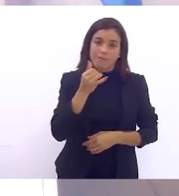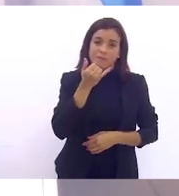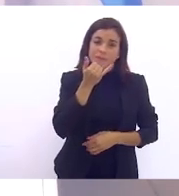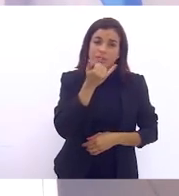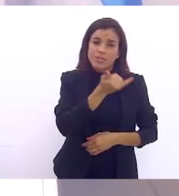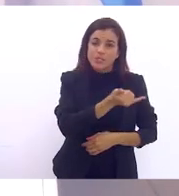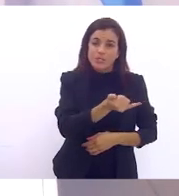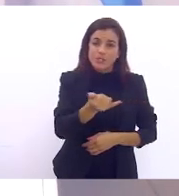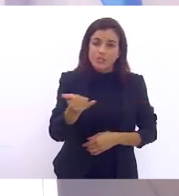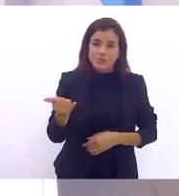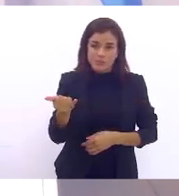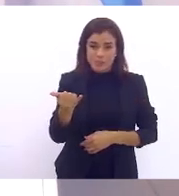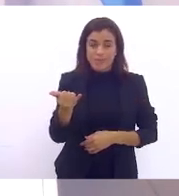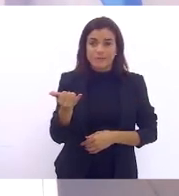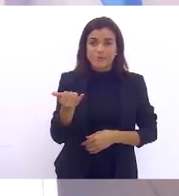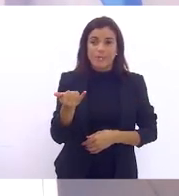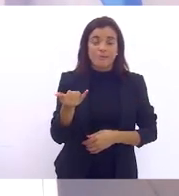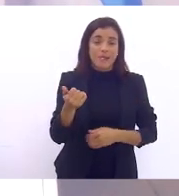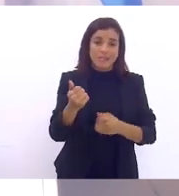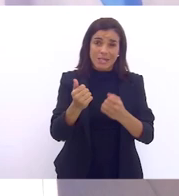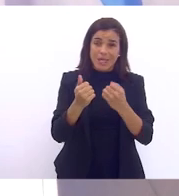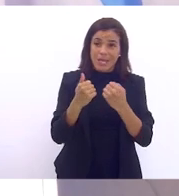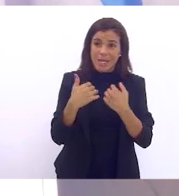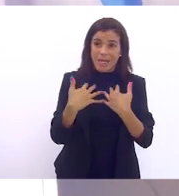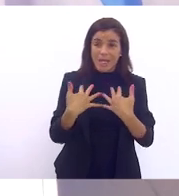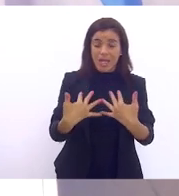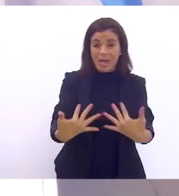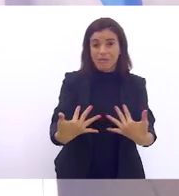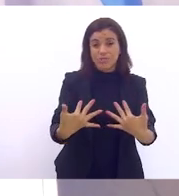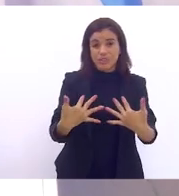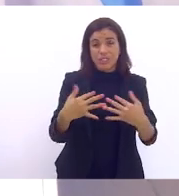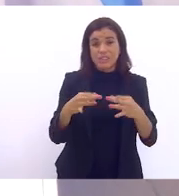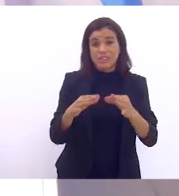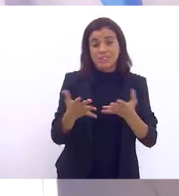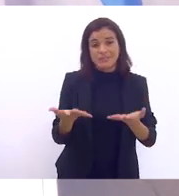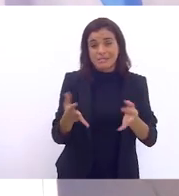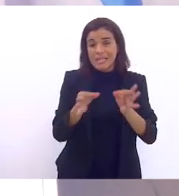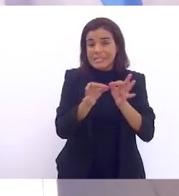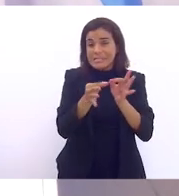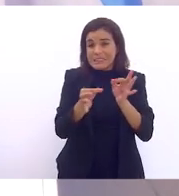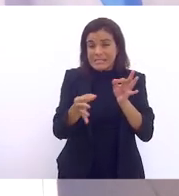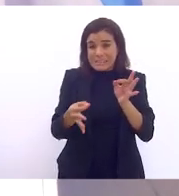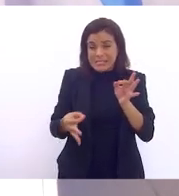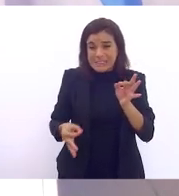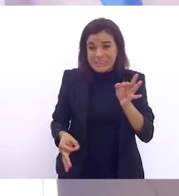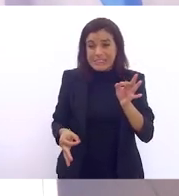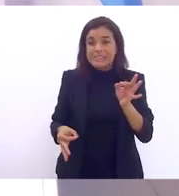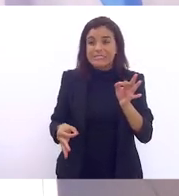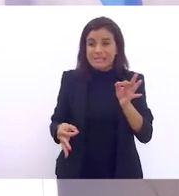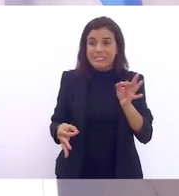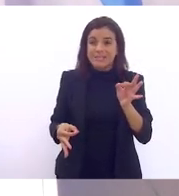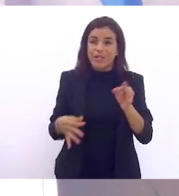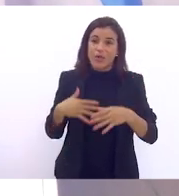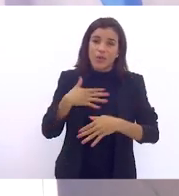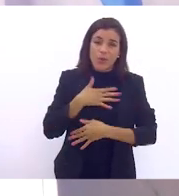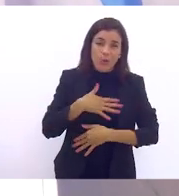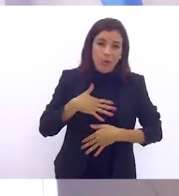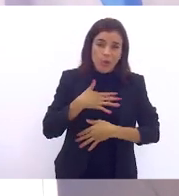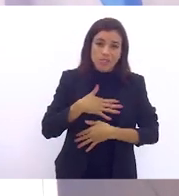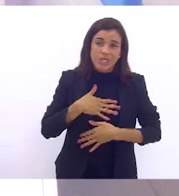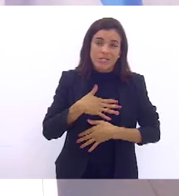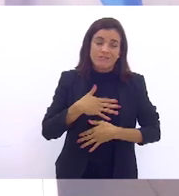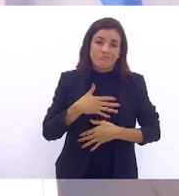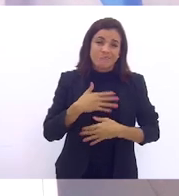vou falar agora mas acaba que a audiência Ela acabou tá se estendendo muito então eu gostaria de de poder dar um tempo aqui